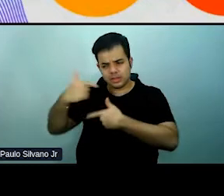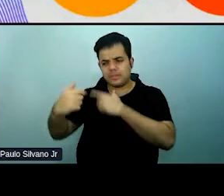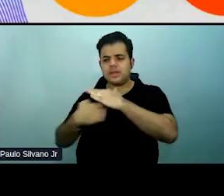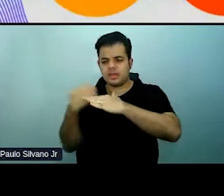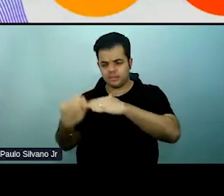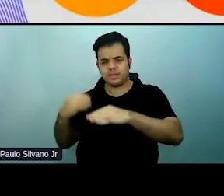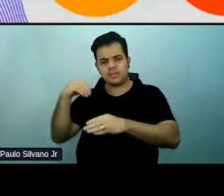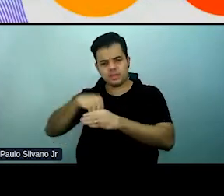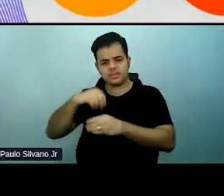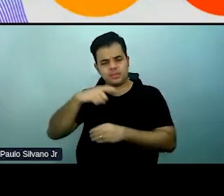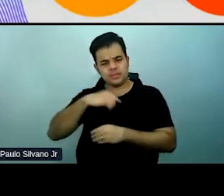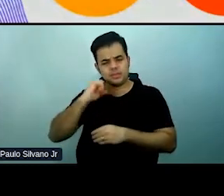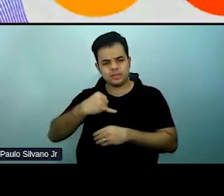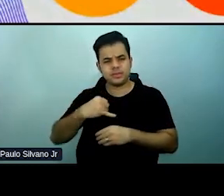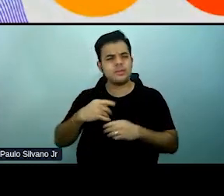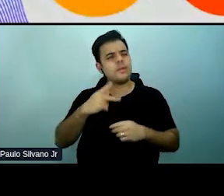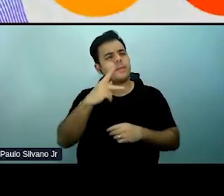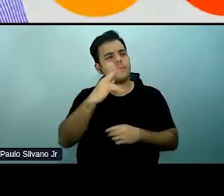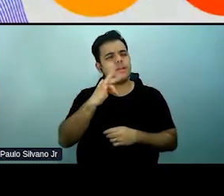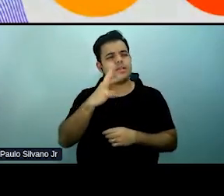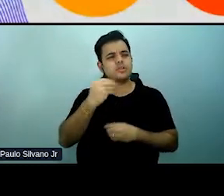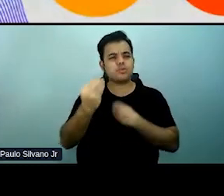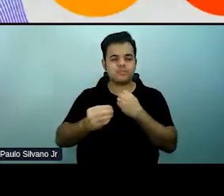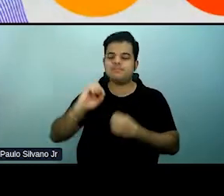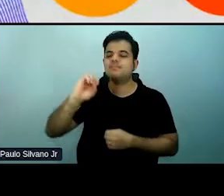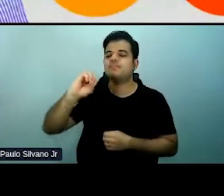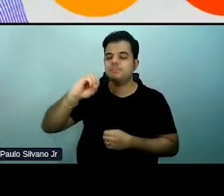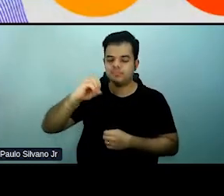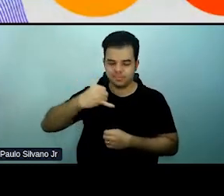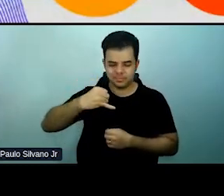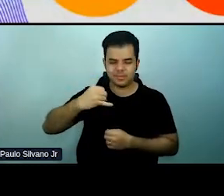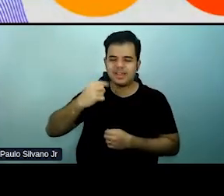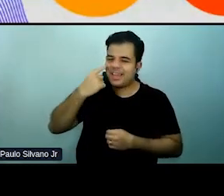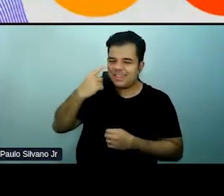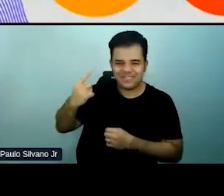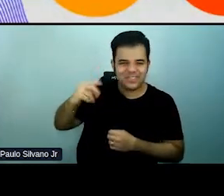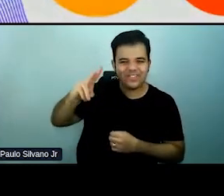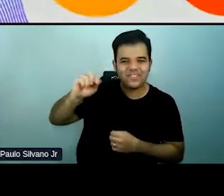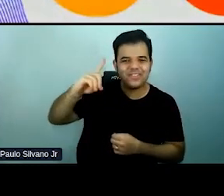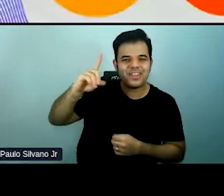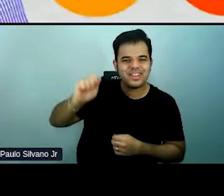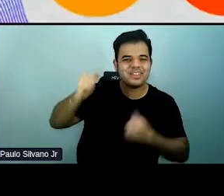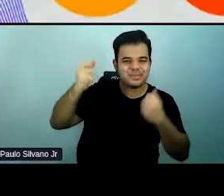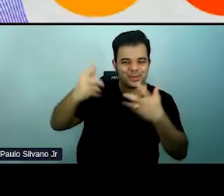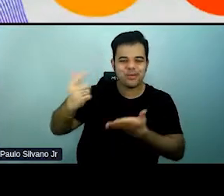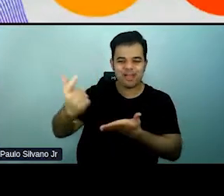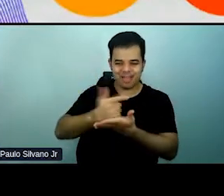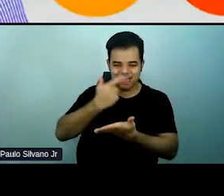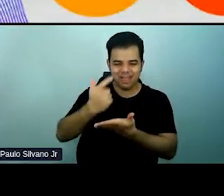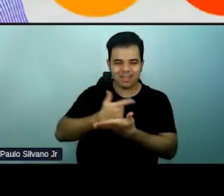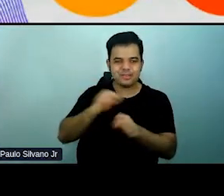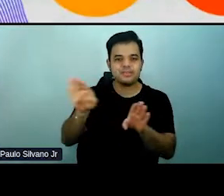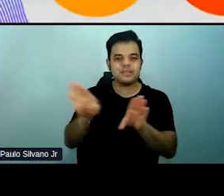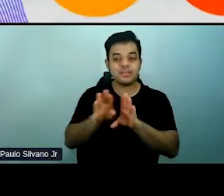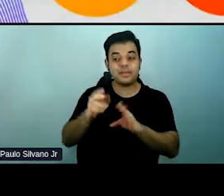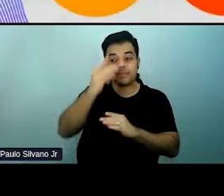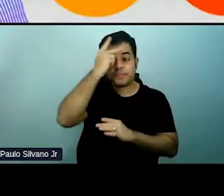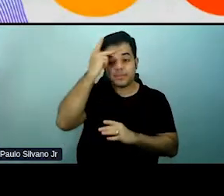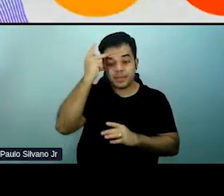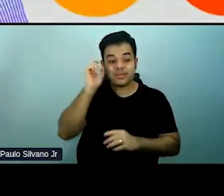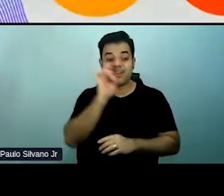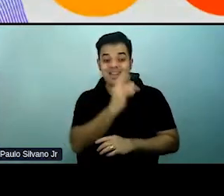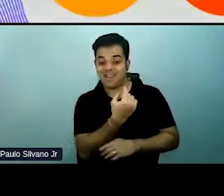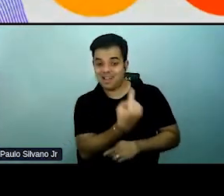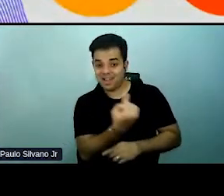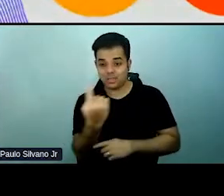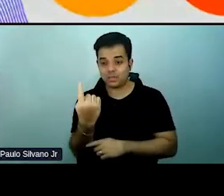quer falar um pouquinho? Sim, porque vai na linha do que a Wanda trouxe do livro e do que a gente fala da questão da pessoa ser única e fazer